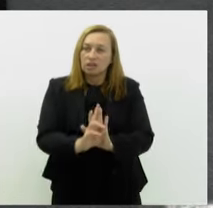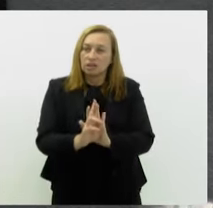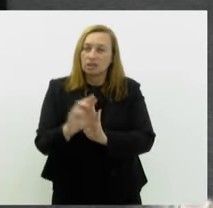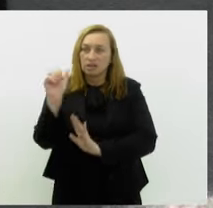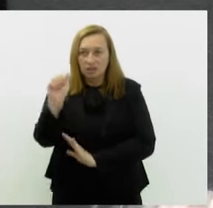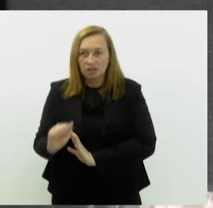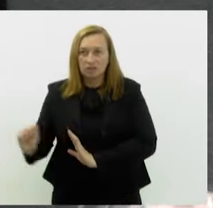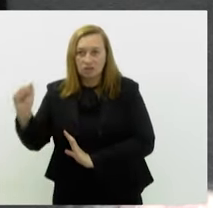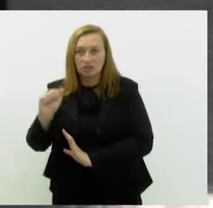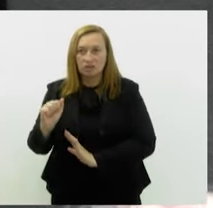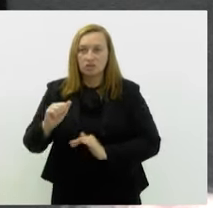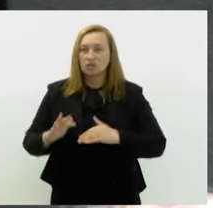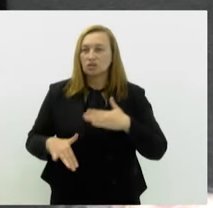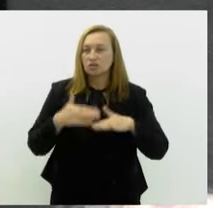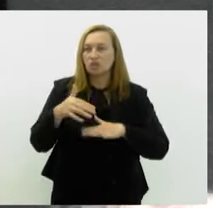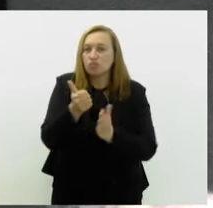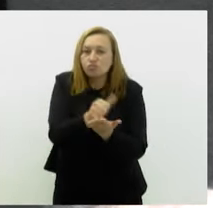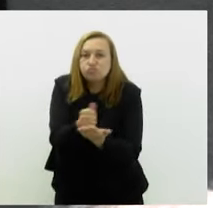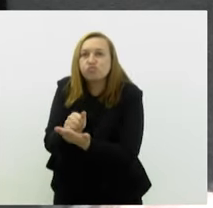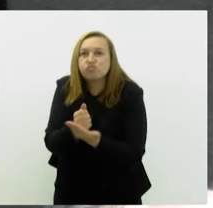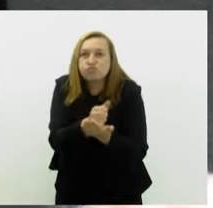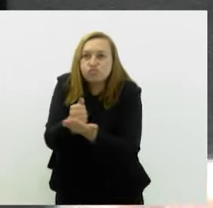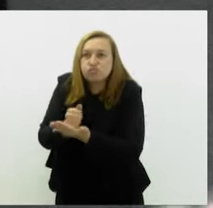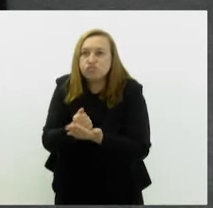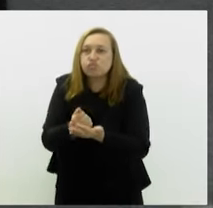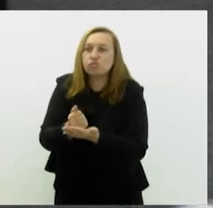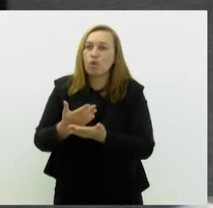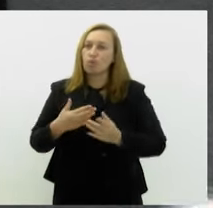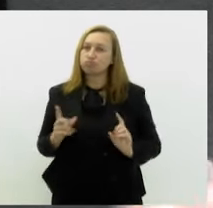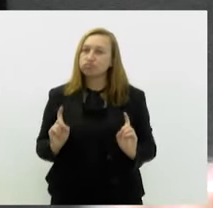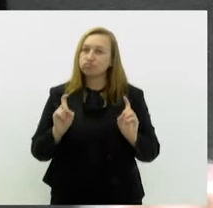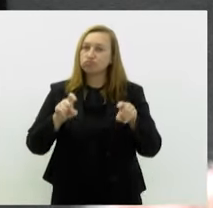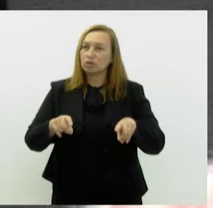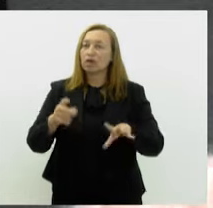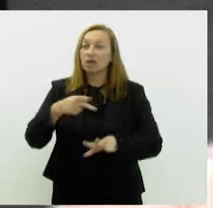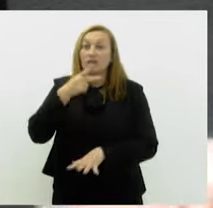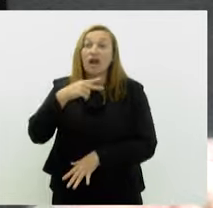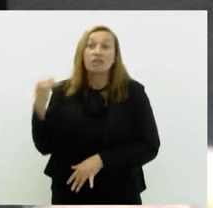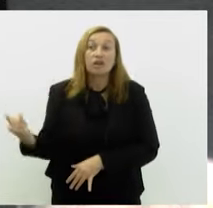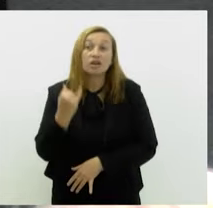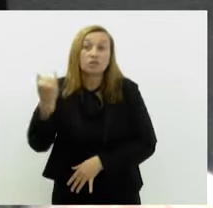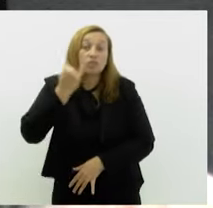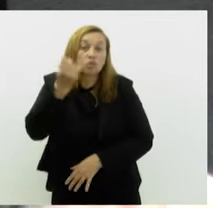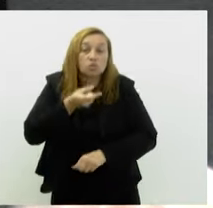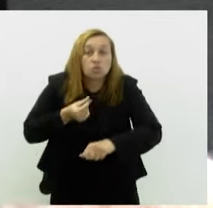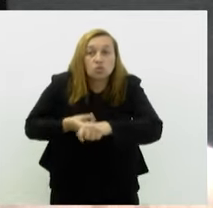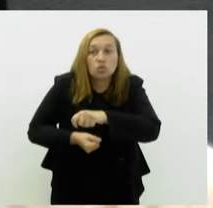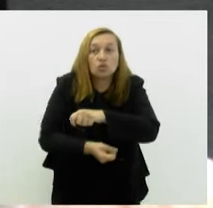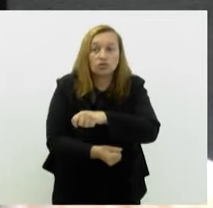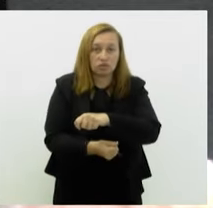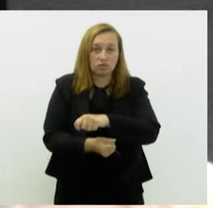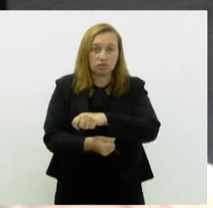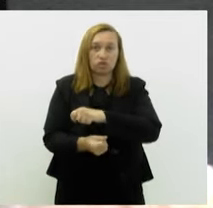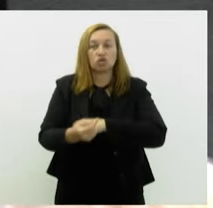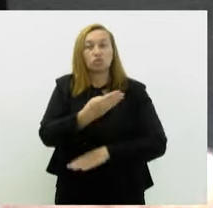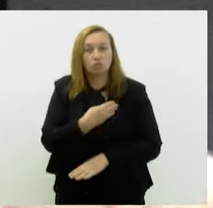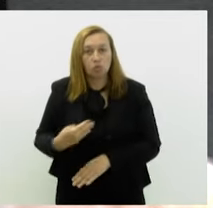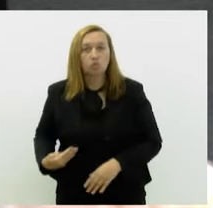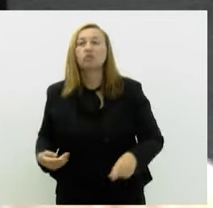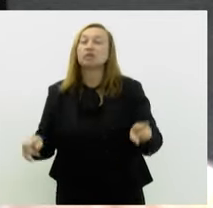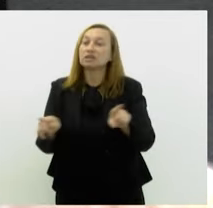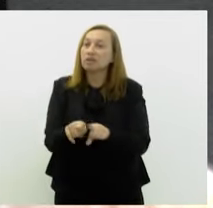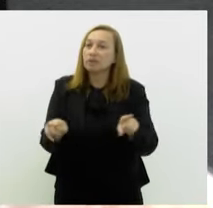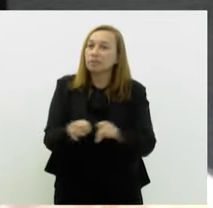de Desenvolvedores de Jogos no meu gabinete e ele ressaltava a importância do investimento público, mas também